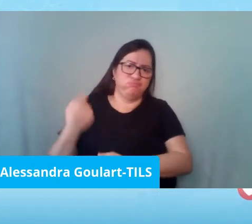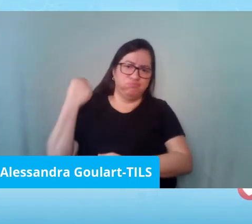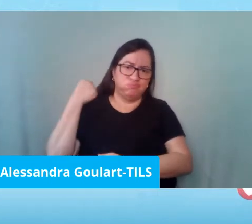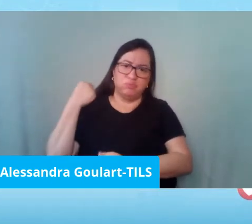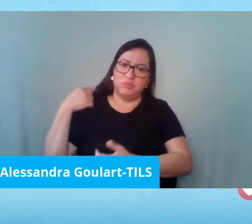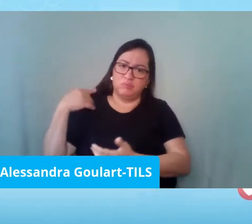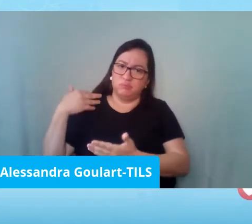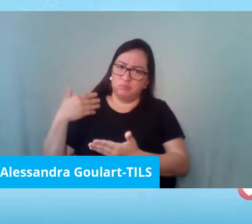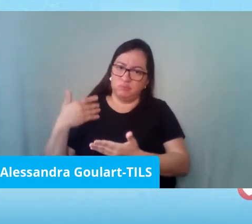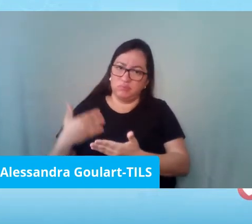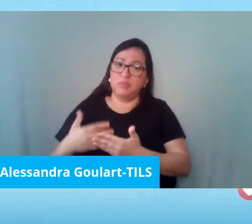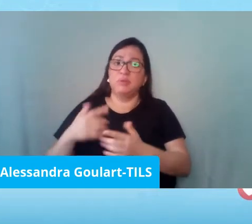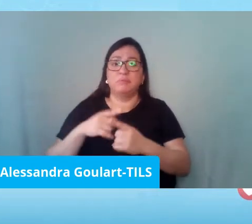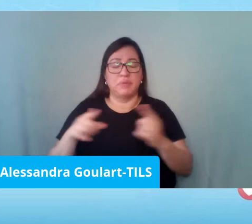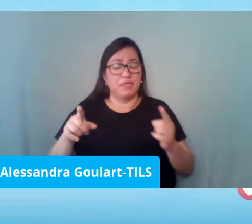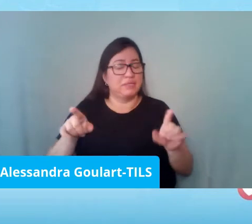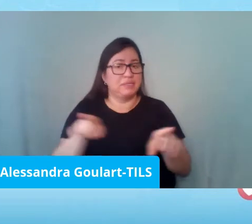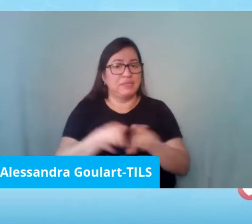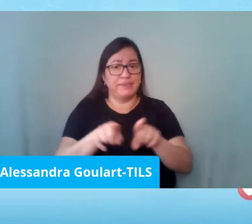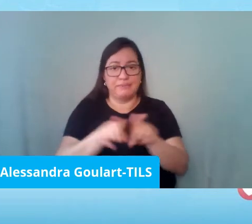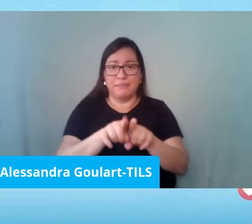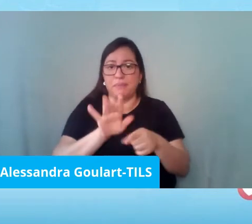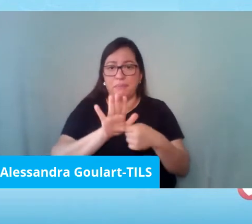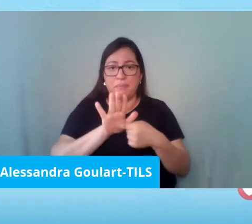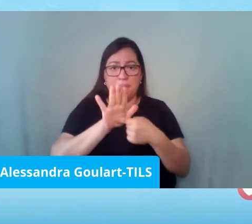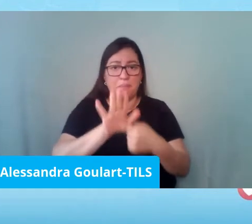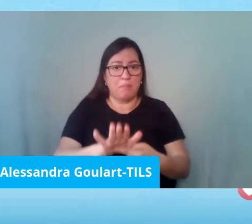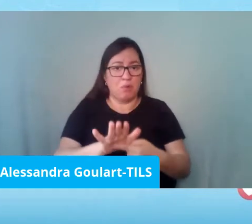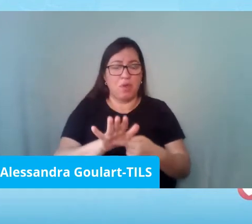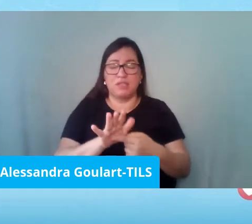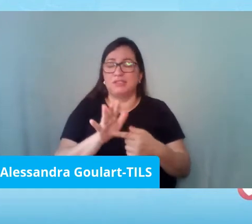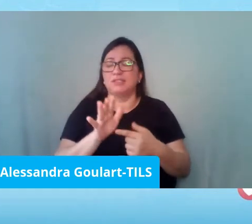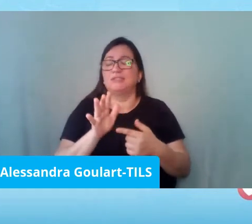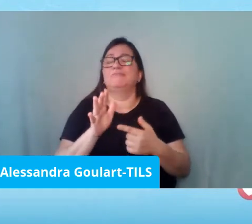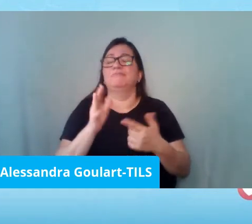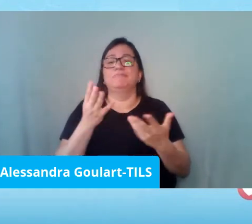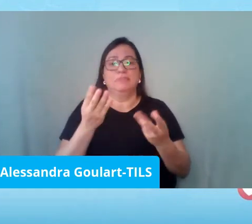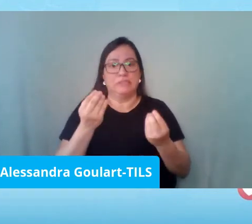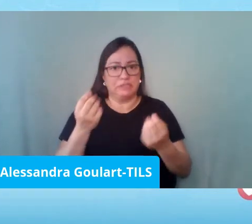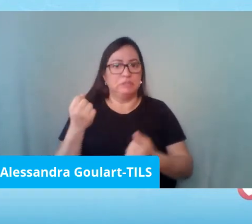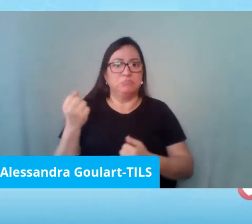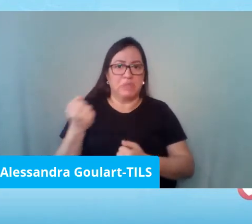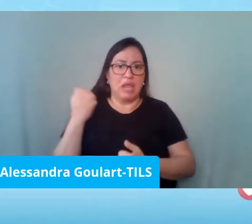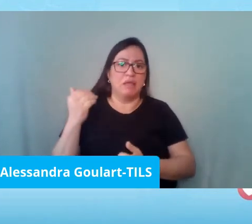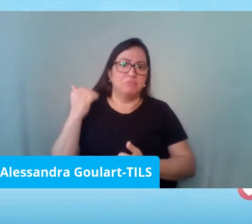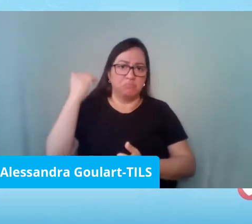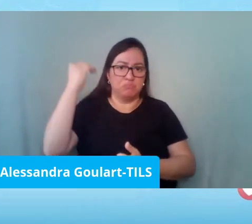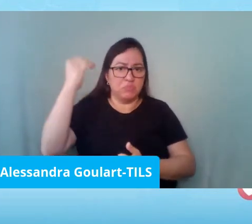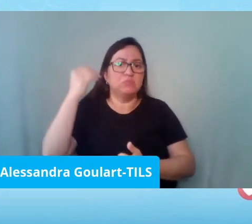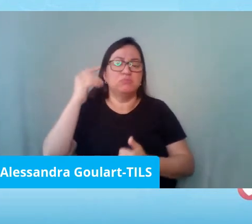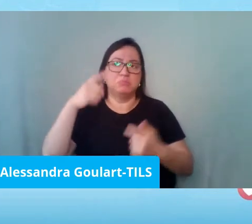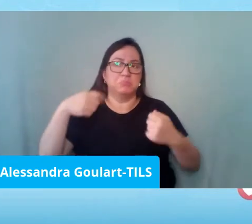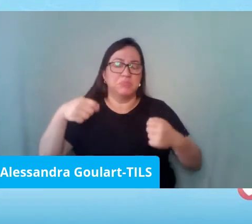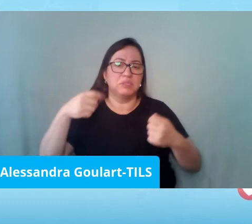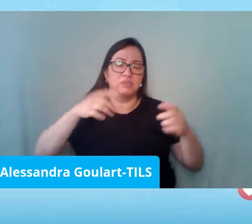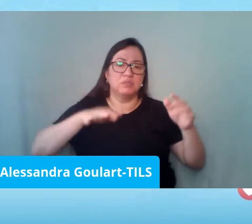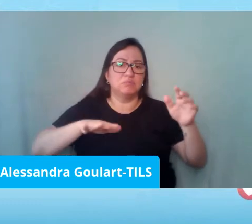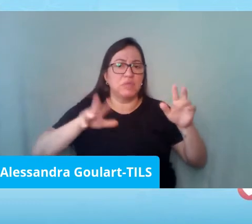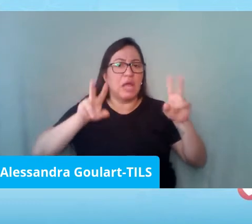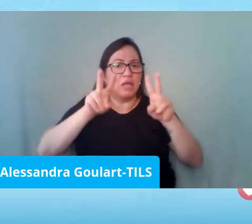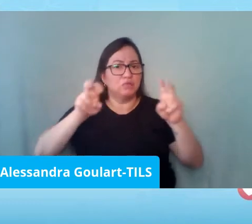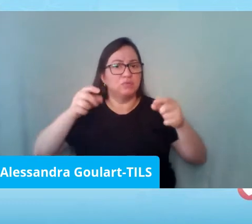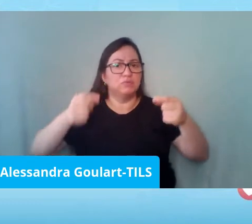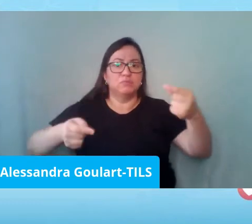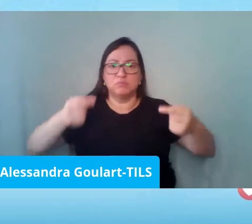apresenta uma importância e uma magnitude na nossa população bem significativa.